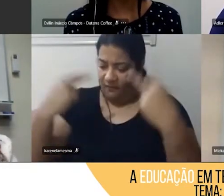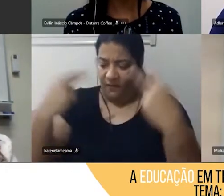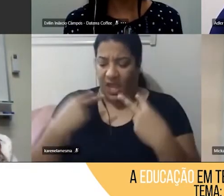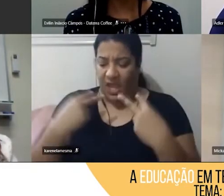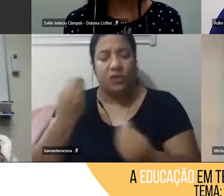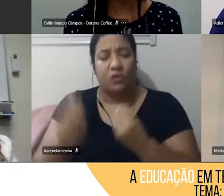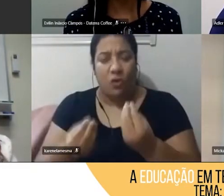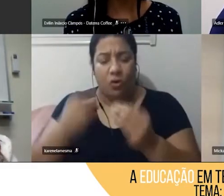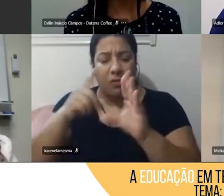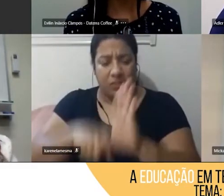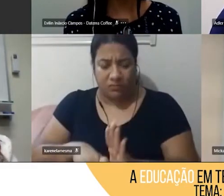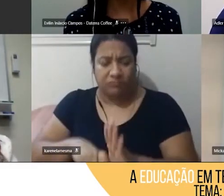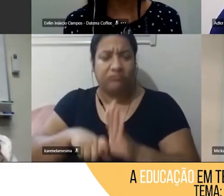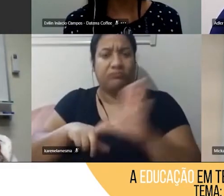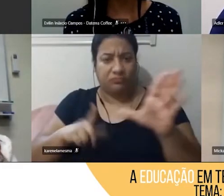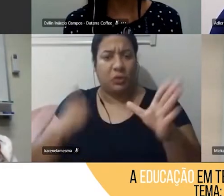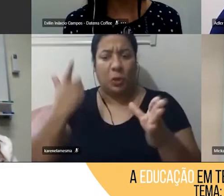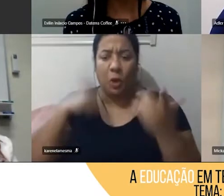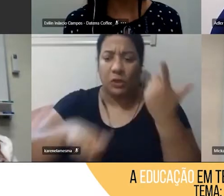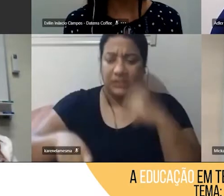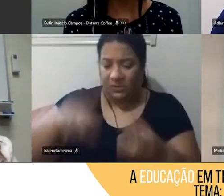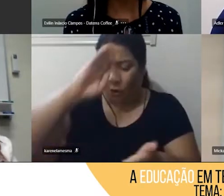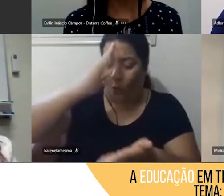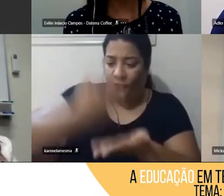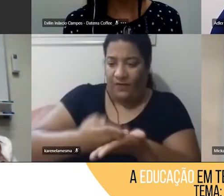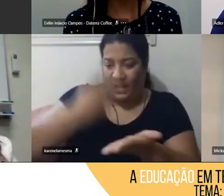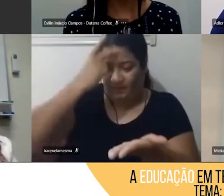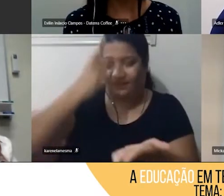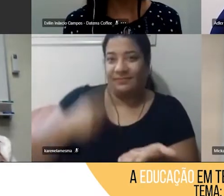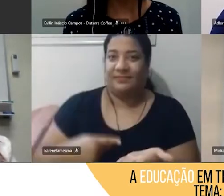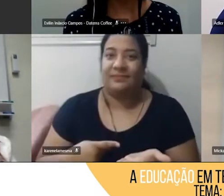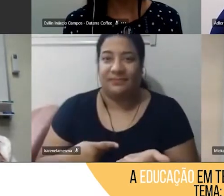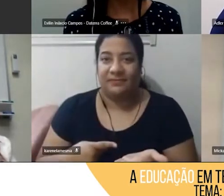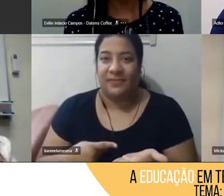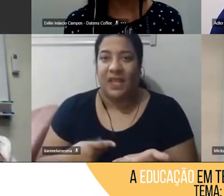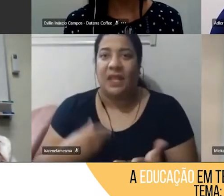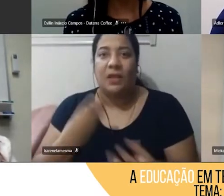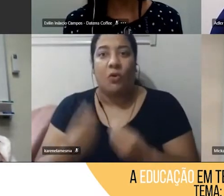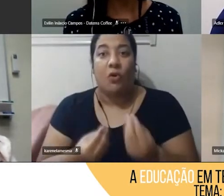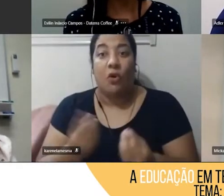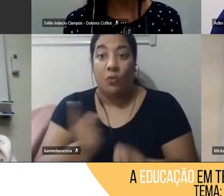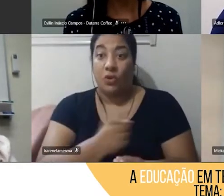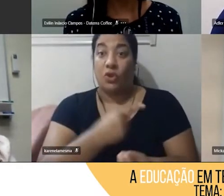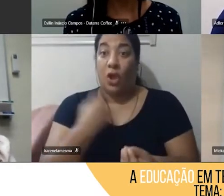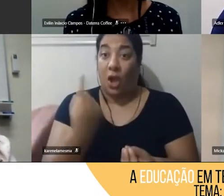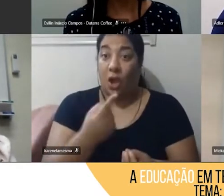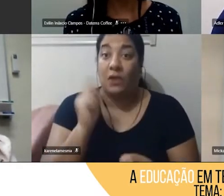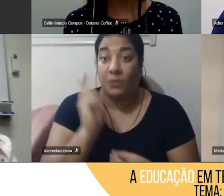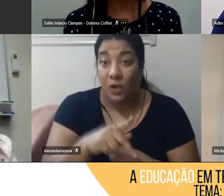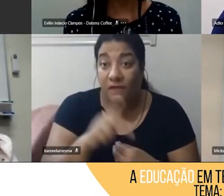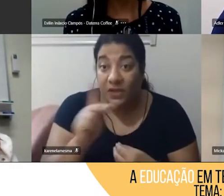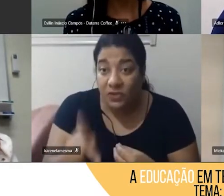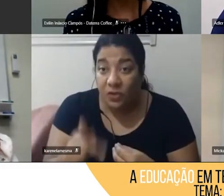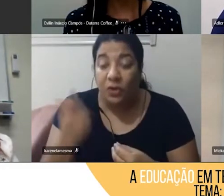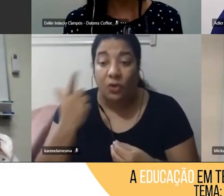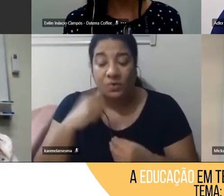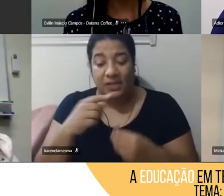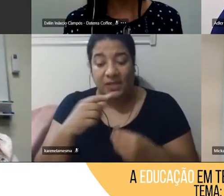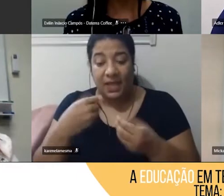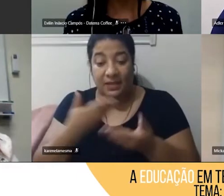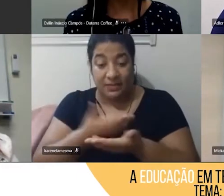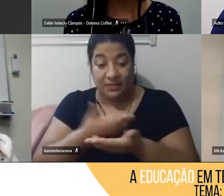fazer aquilo que ele dá conta, então, como é que nós, educadores, criamos espaço e